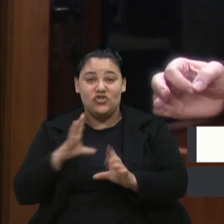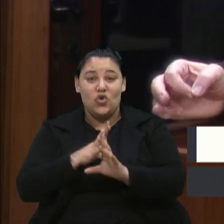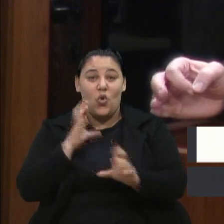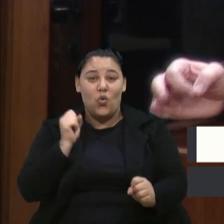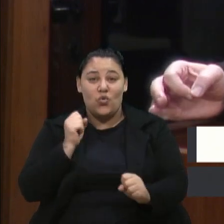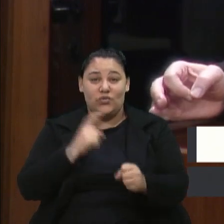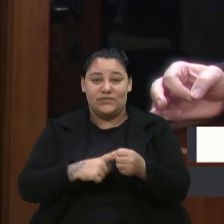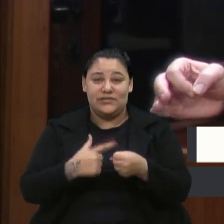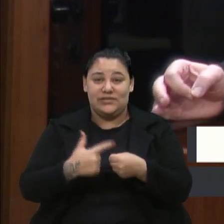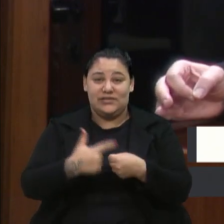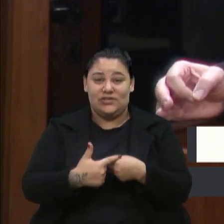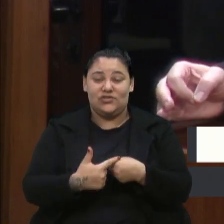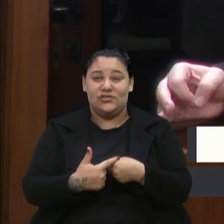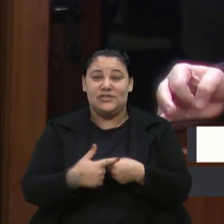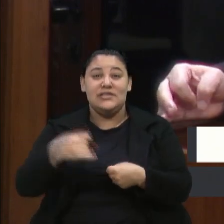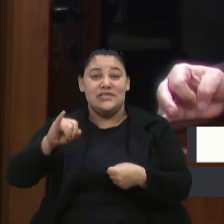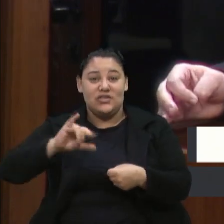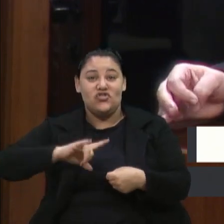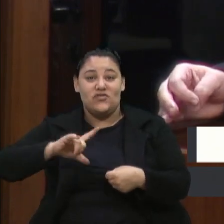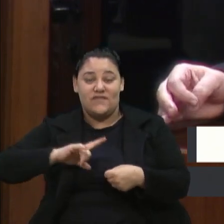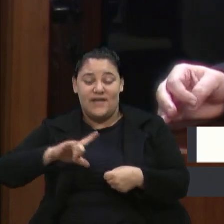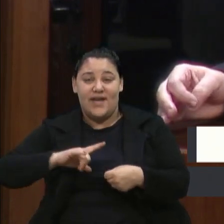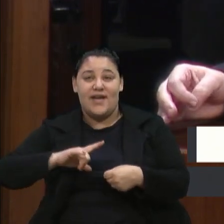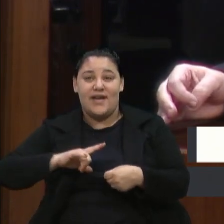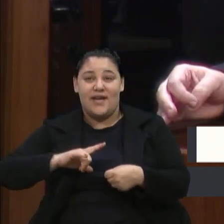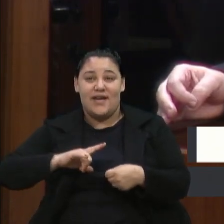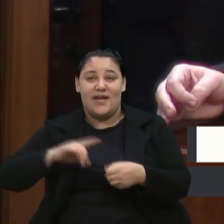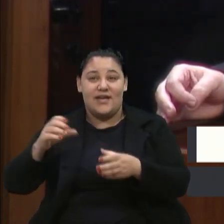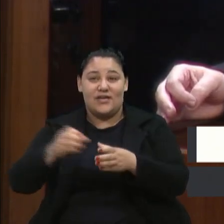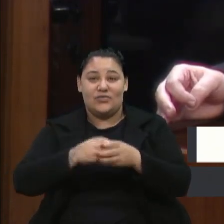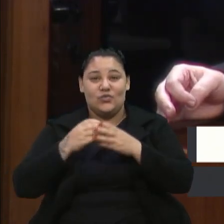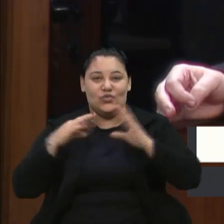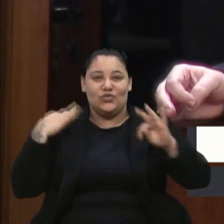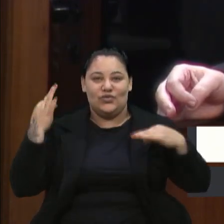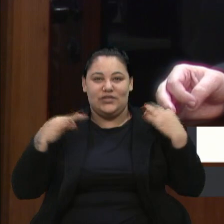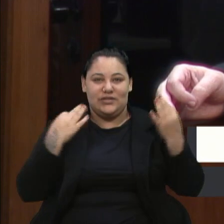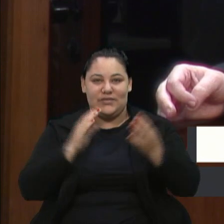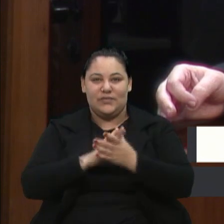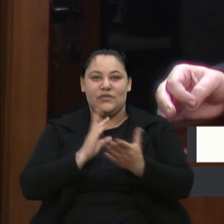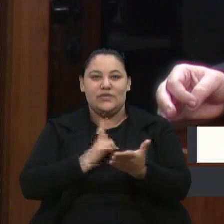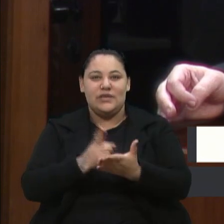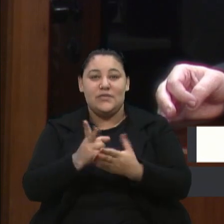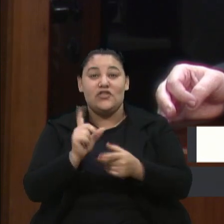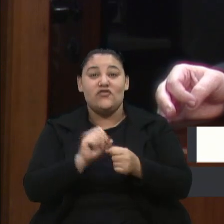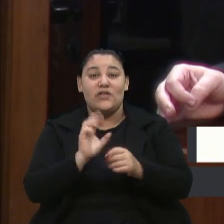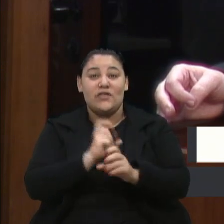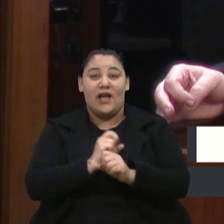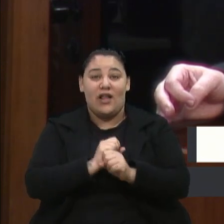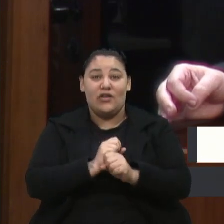que a gente faz um cálculo, vereador Scalco, a gente faz assim, estimativa,